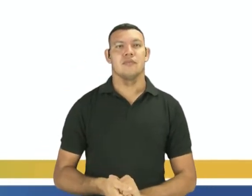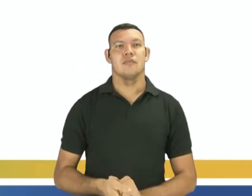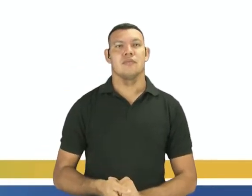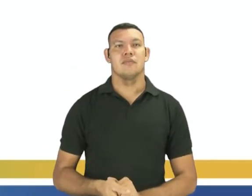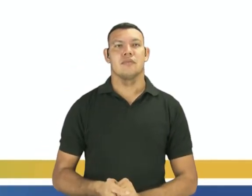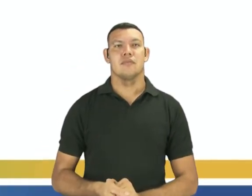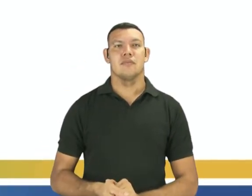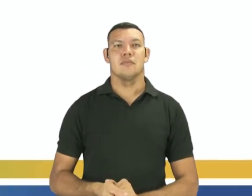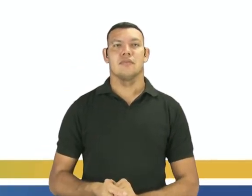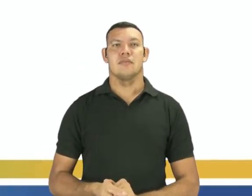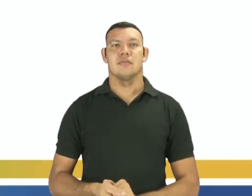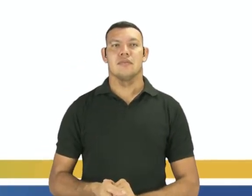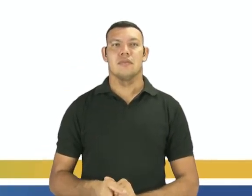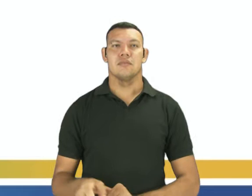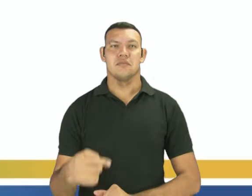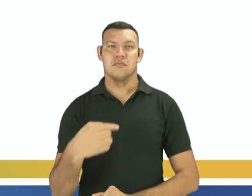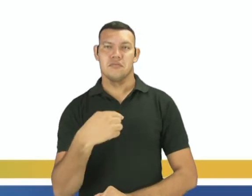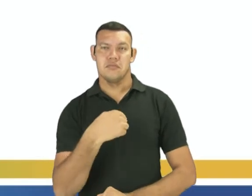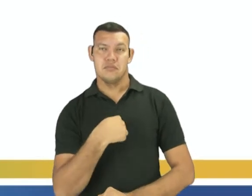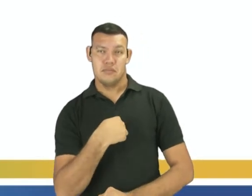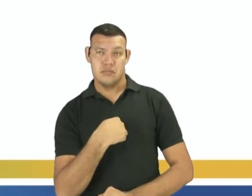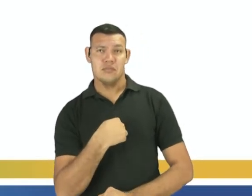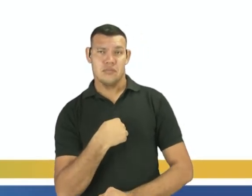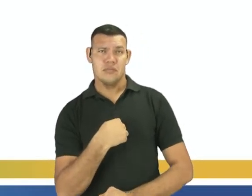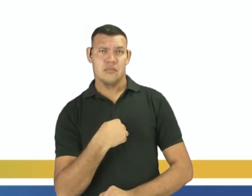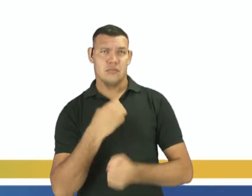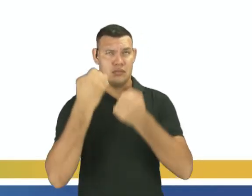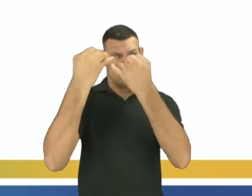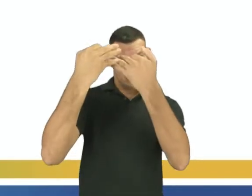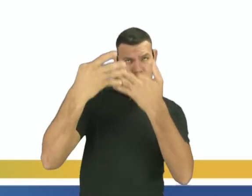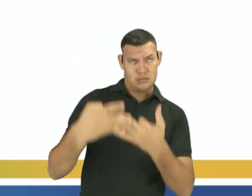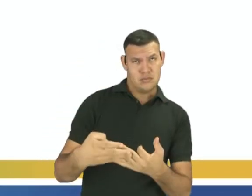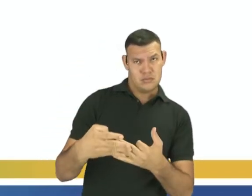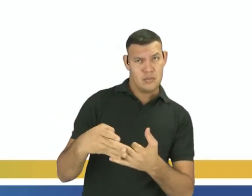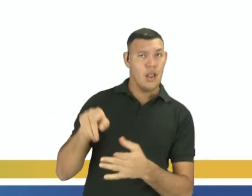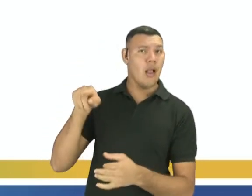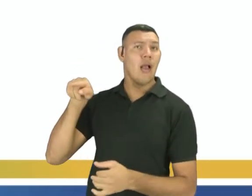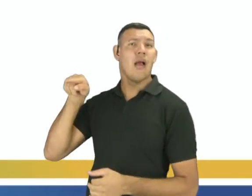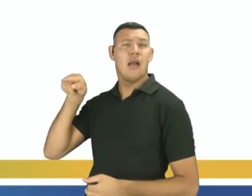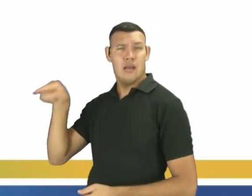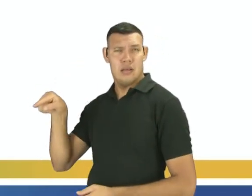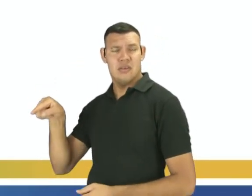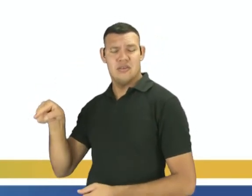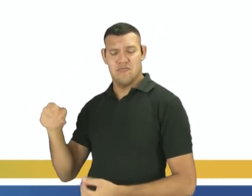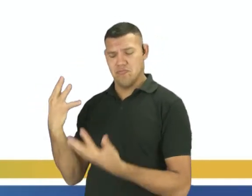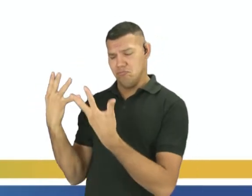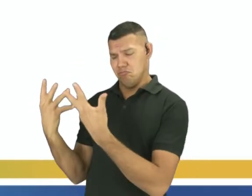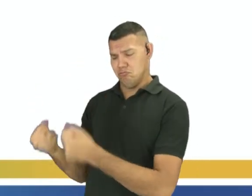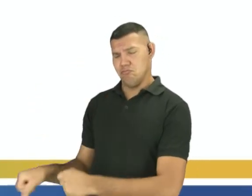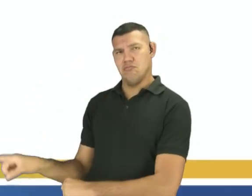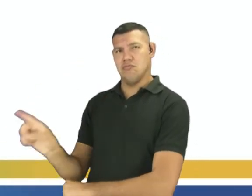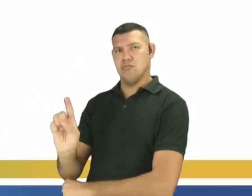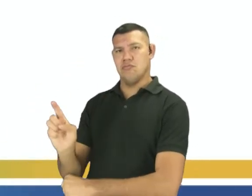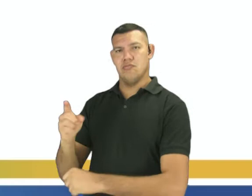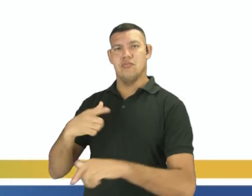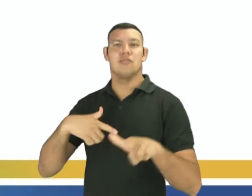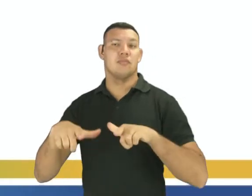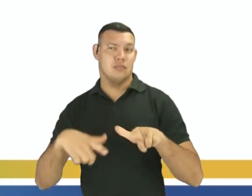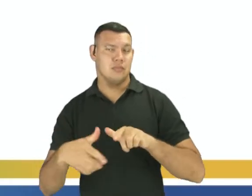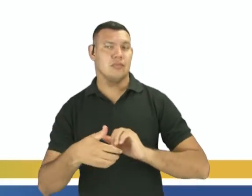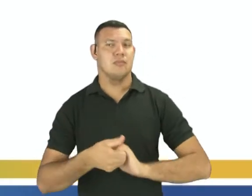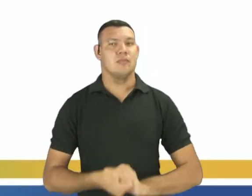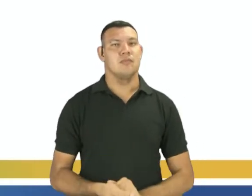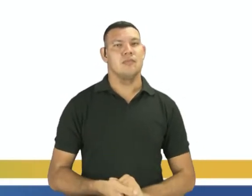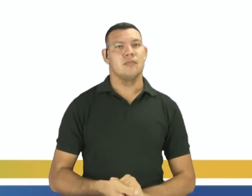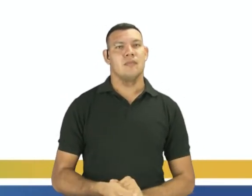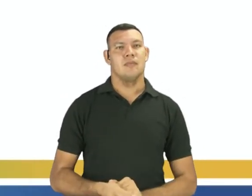talked him out of taking that job. Eu falei com ele para não aceitar o emprego. Então, taking,